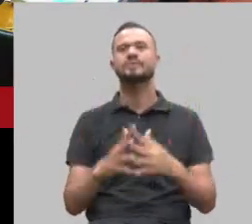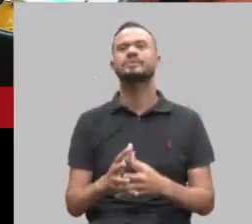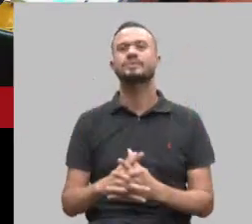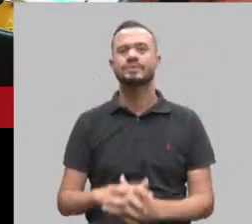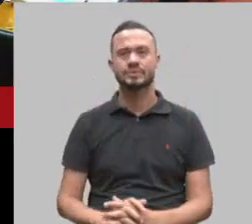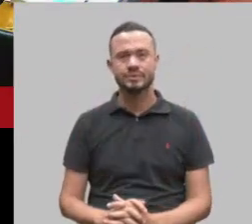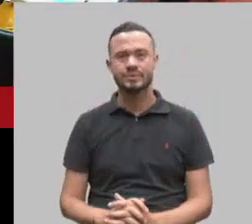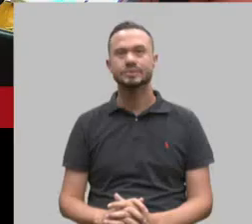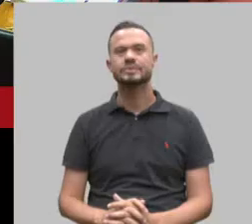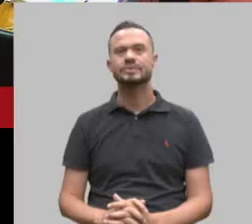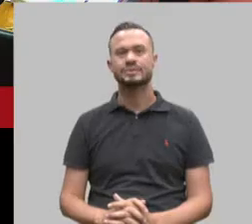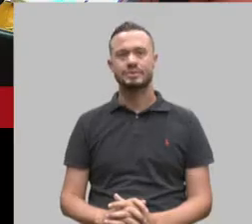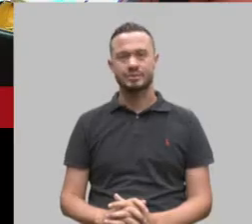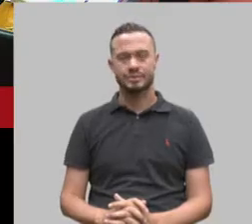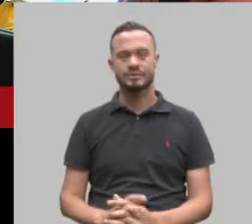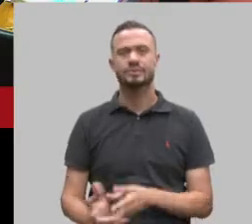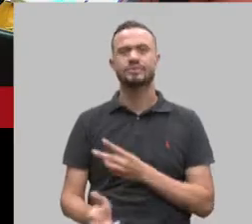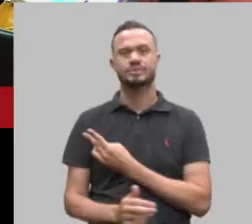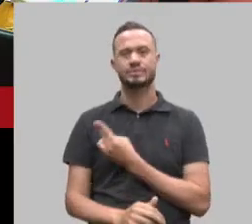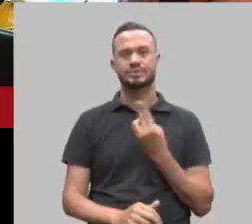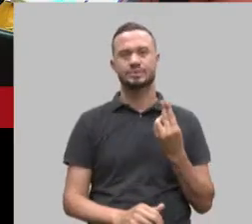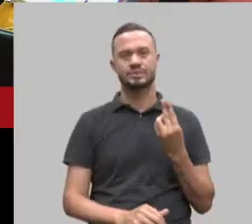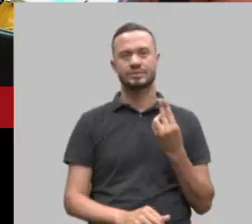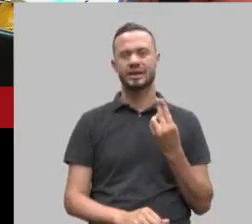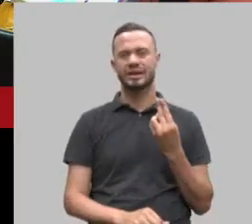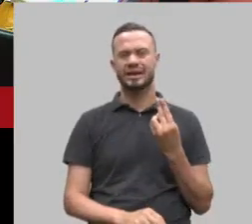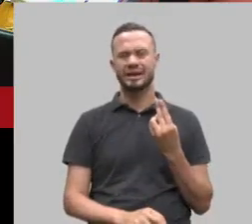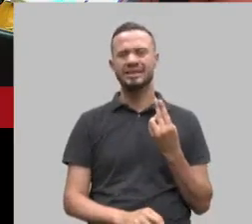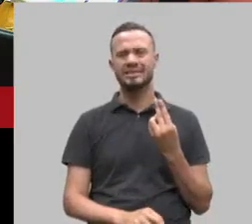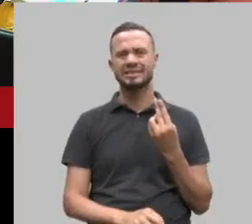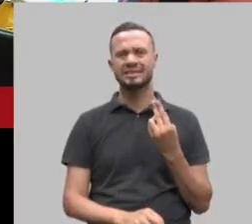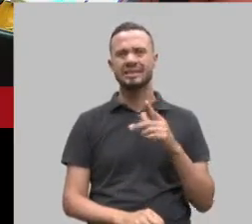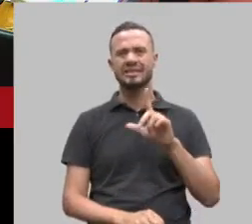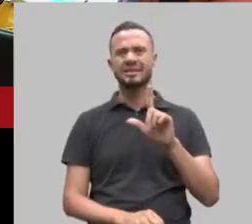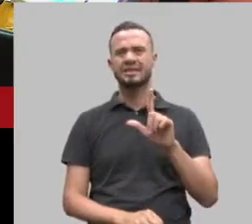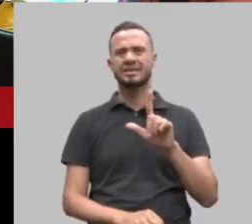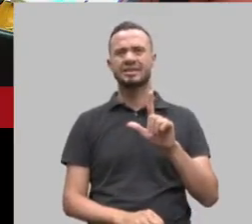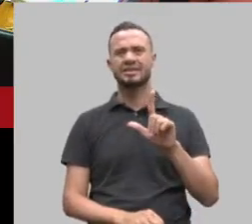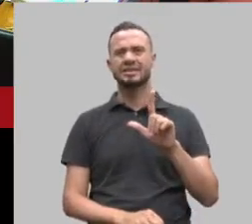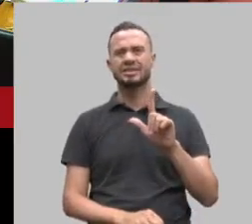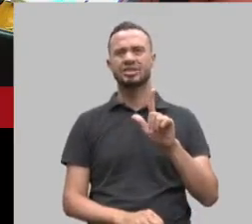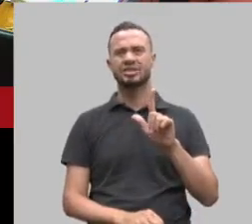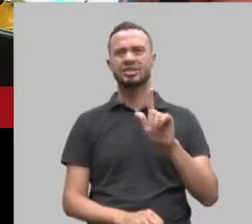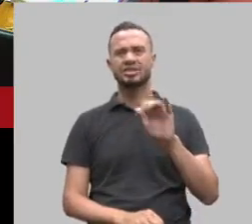isso meu nome é Augusto e eu sou de Paraguaçu e eu já fui